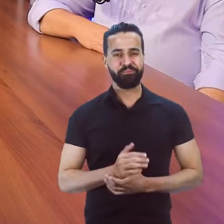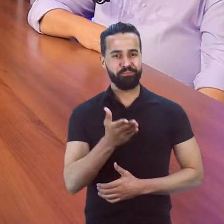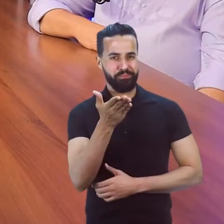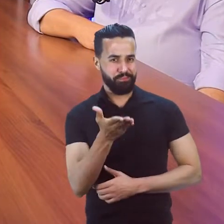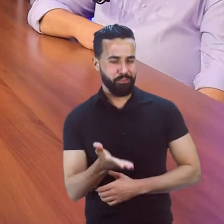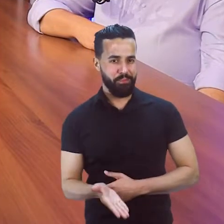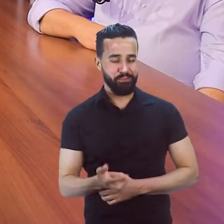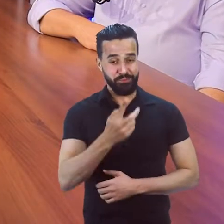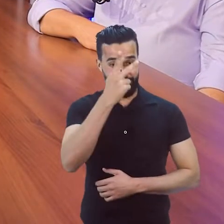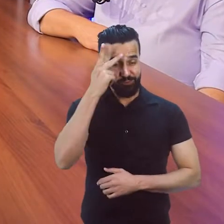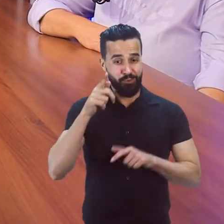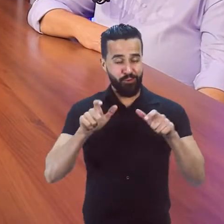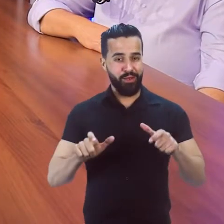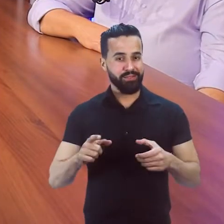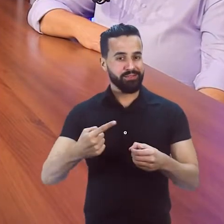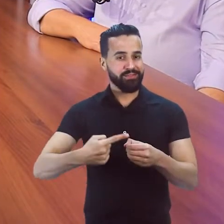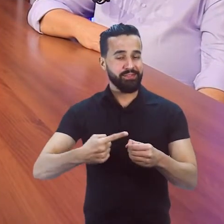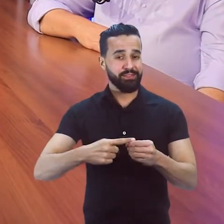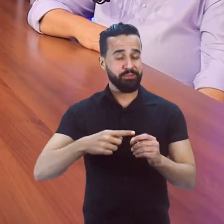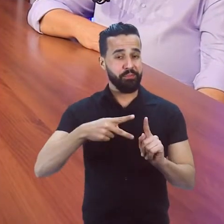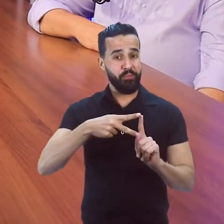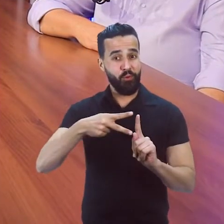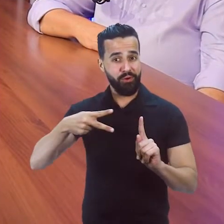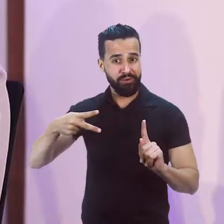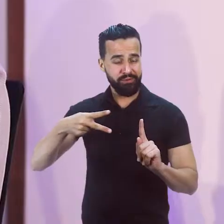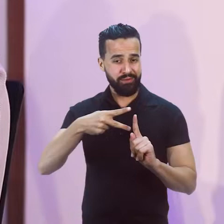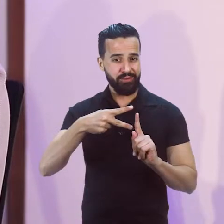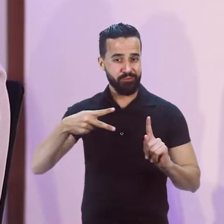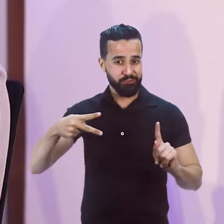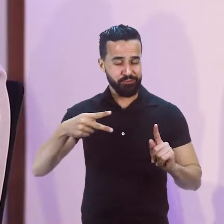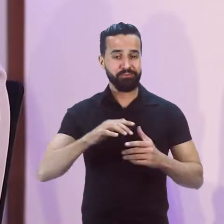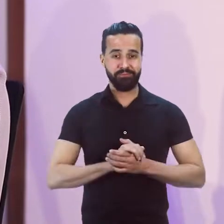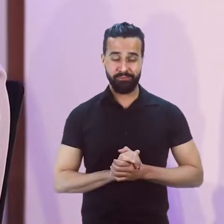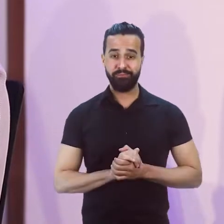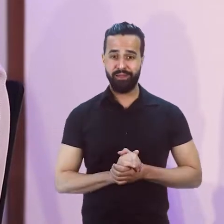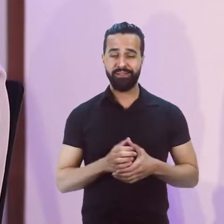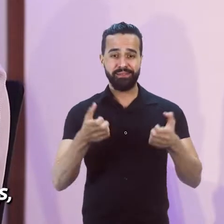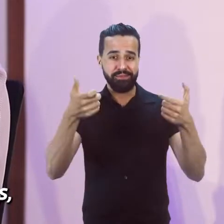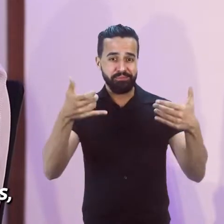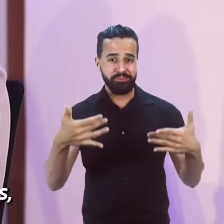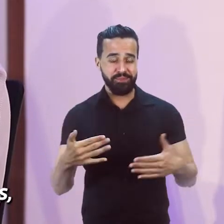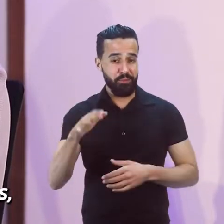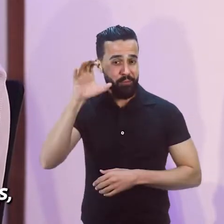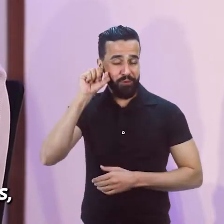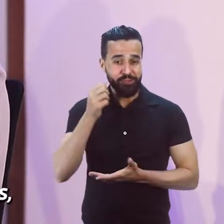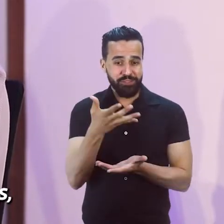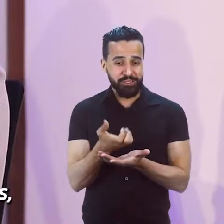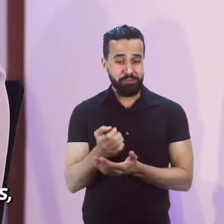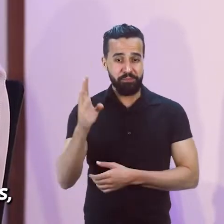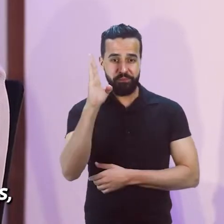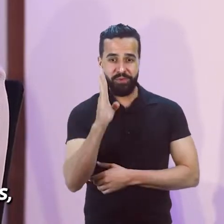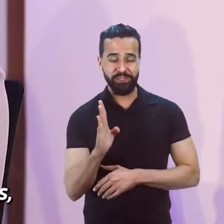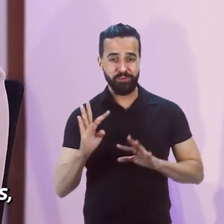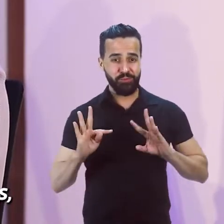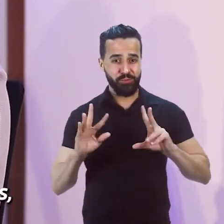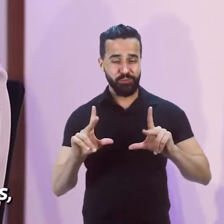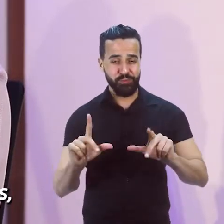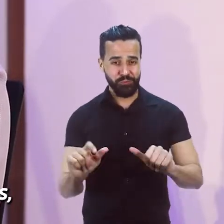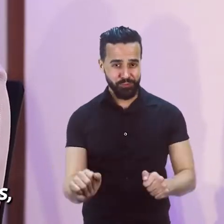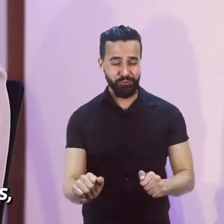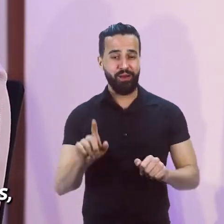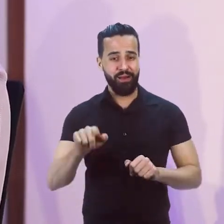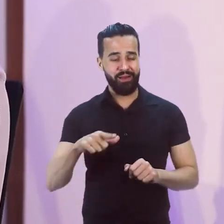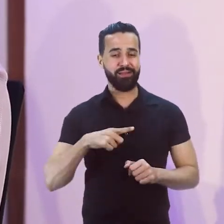de Porangatu. Nós estamos falando aqui para o Brasil inteiro. Porangatu é uma cidade do norte do estado